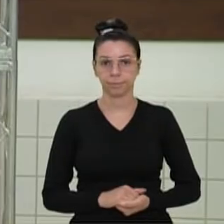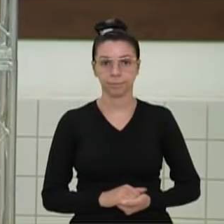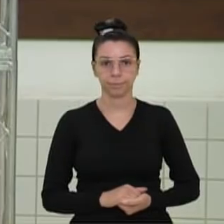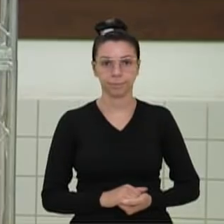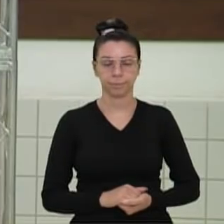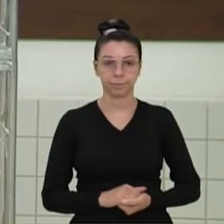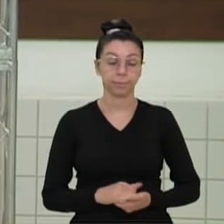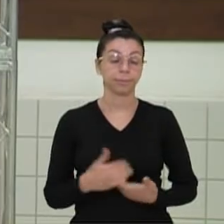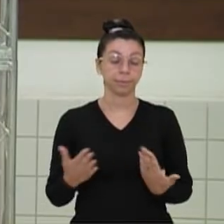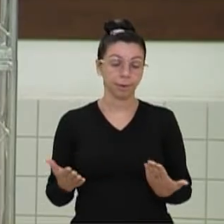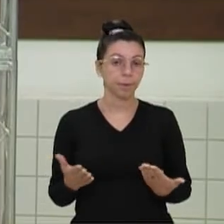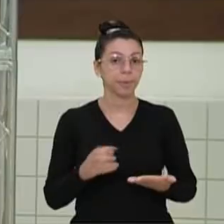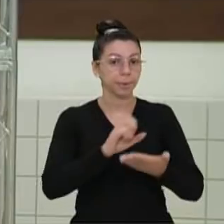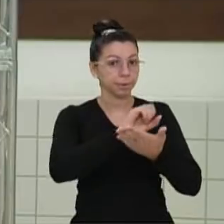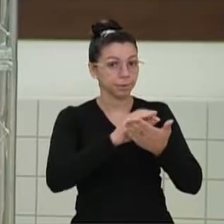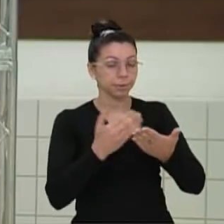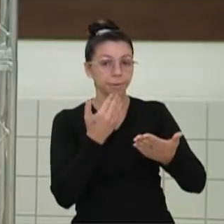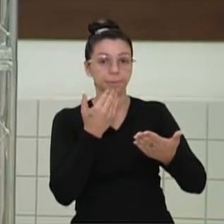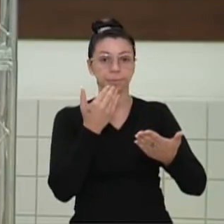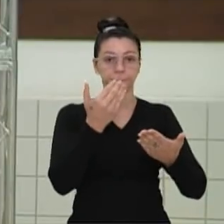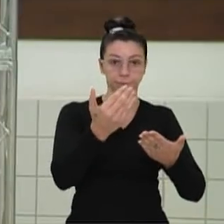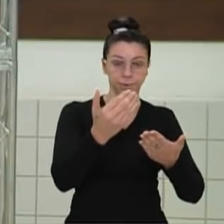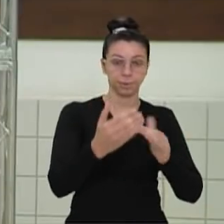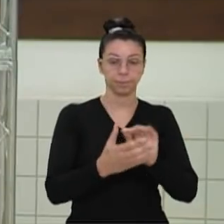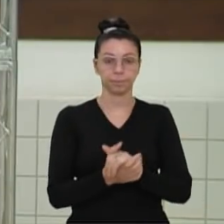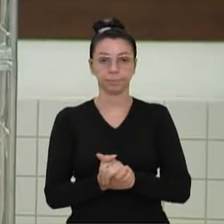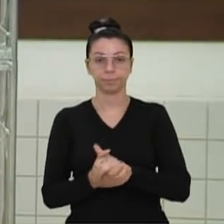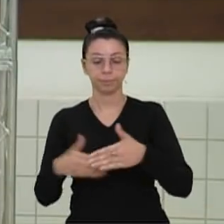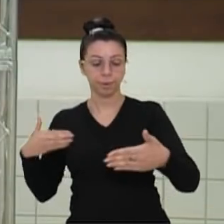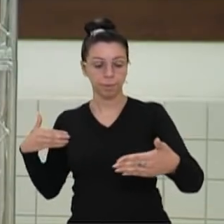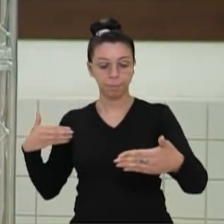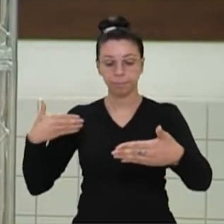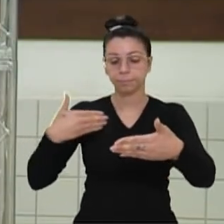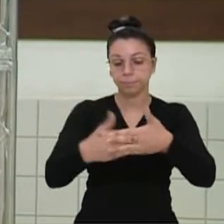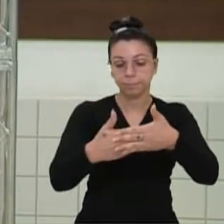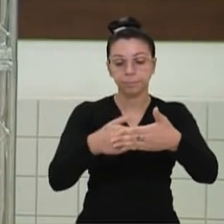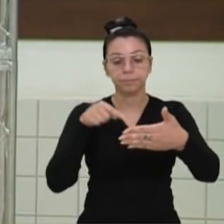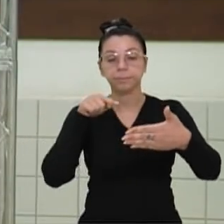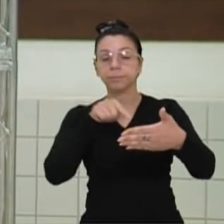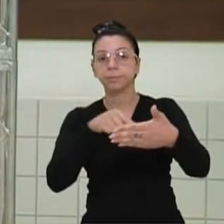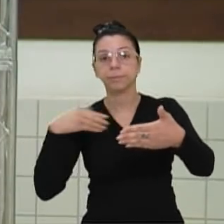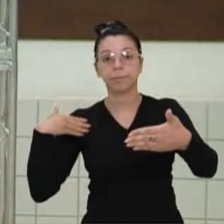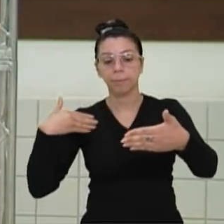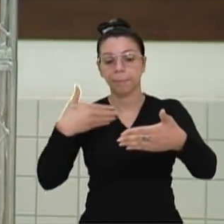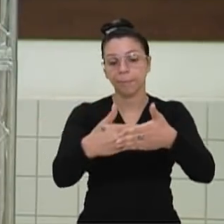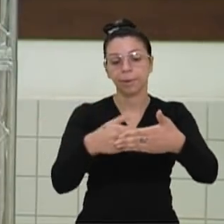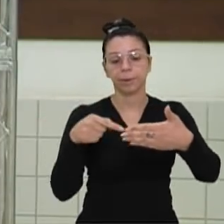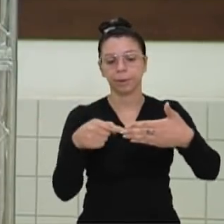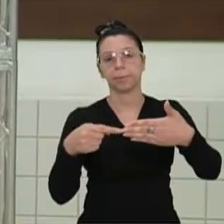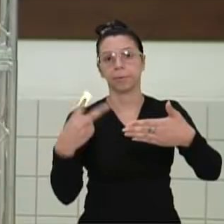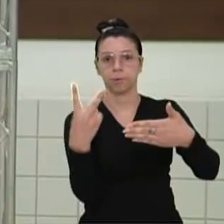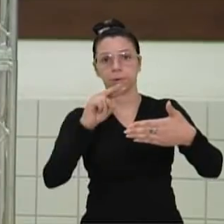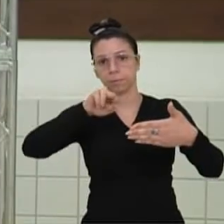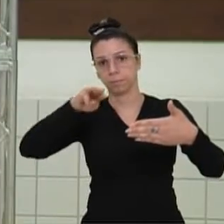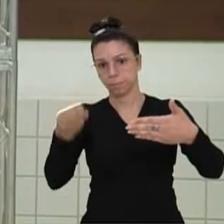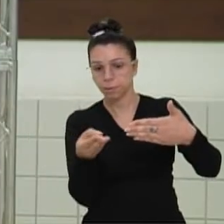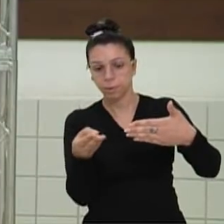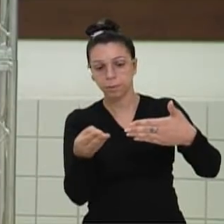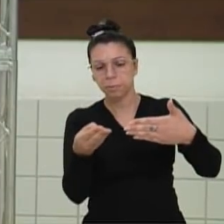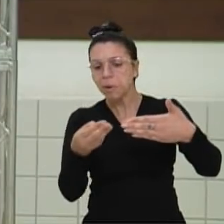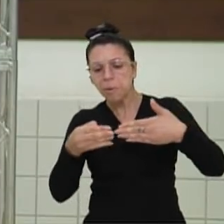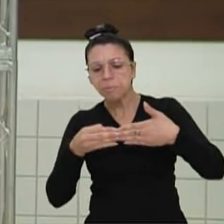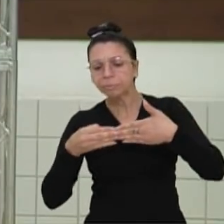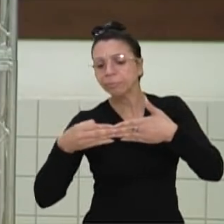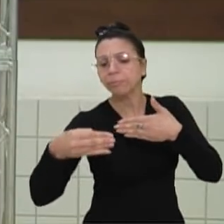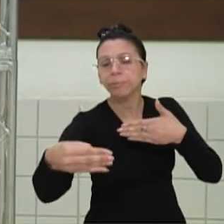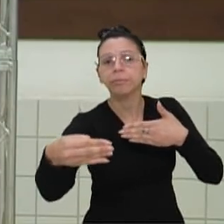Olha só, o exercício está pedindo ali que depois de a população do país atingiu 2 milhões. A partir